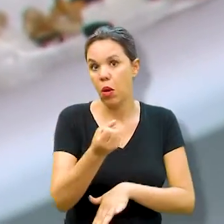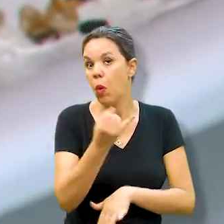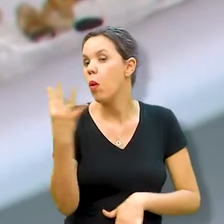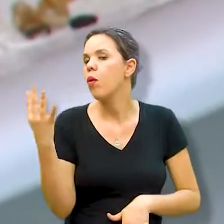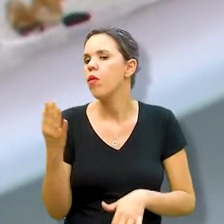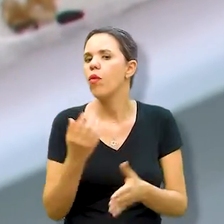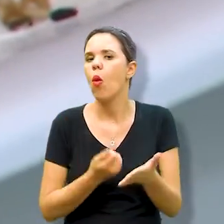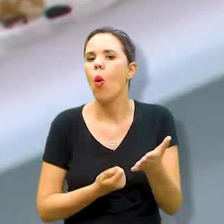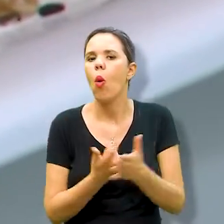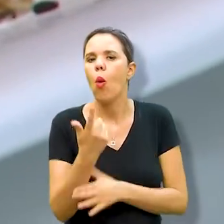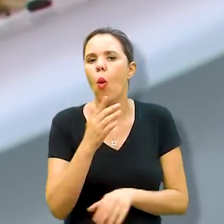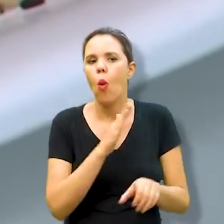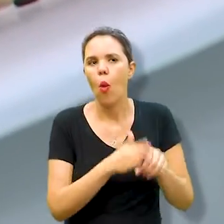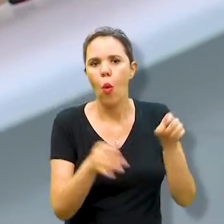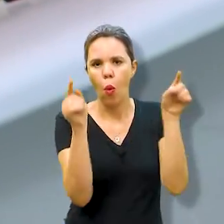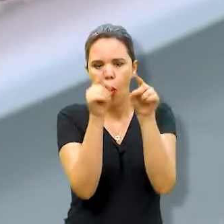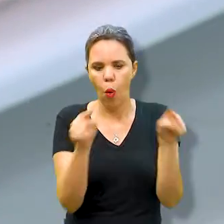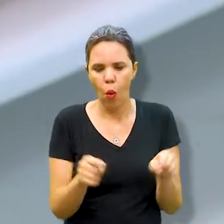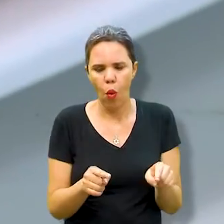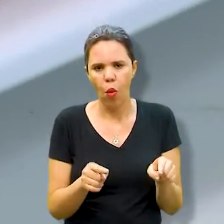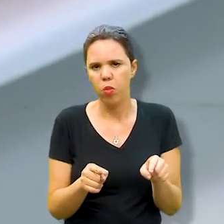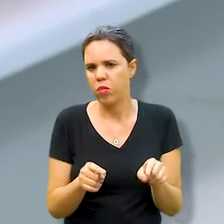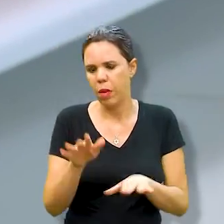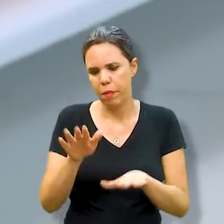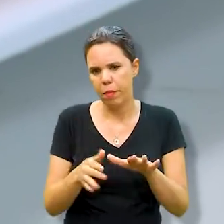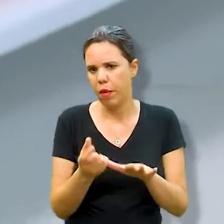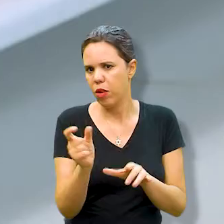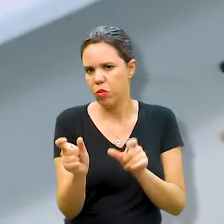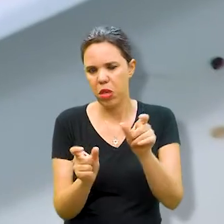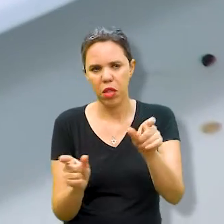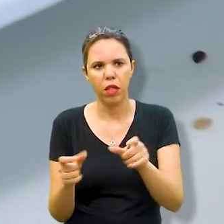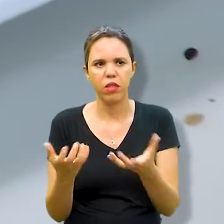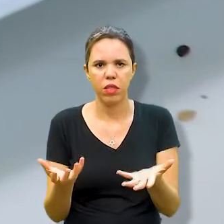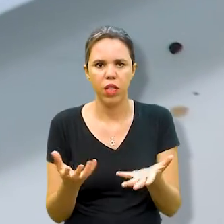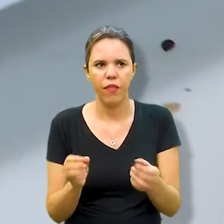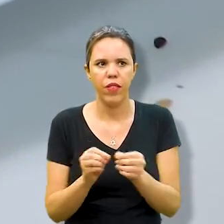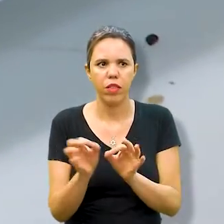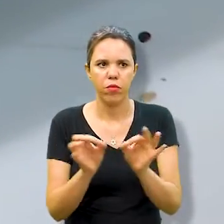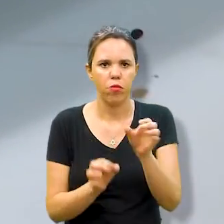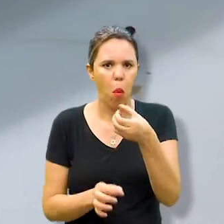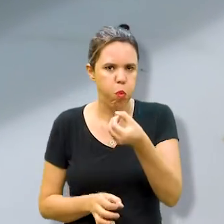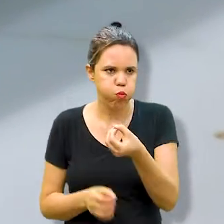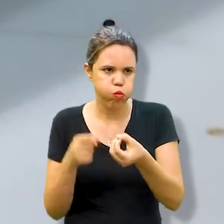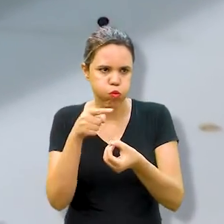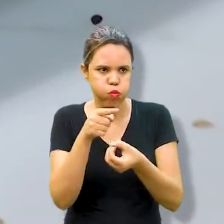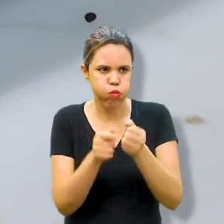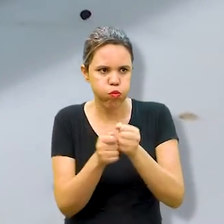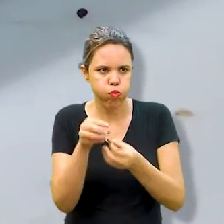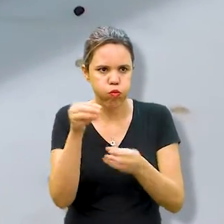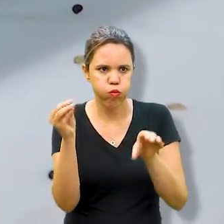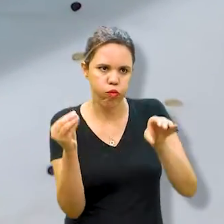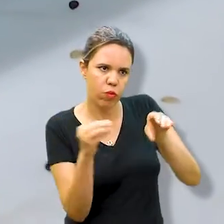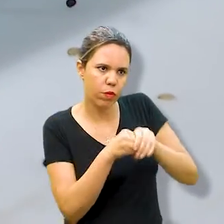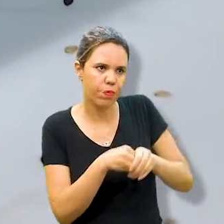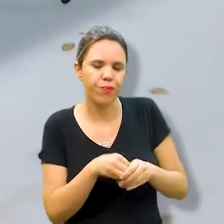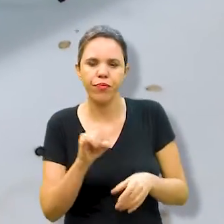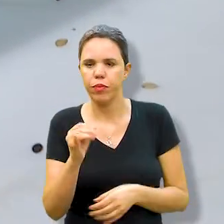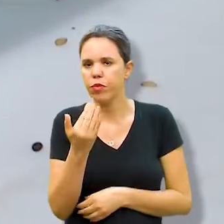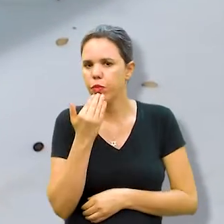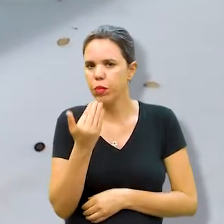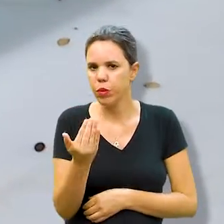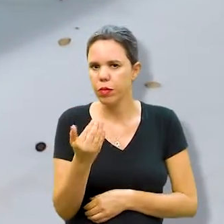dependendo da quantidade de for comprar ou a banda de salmão ou só o lombo para fazer outro aqui e aí a gente pede